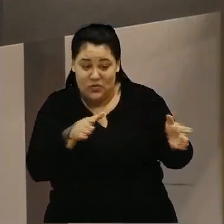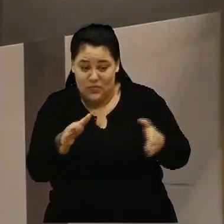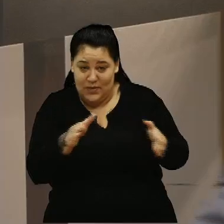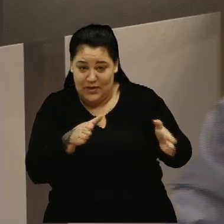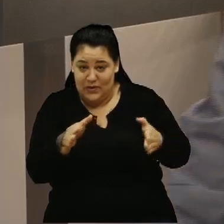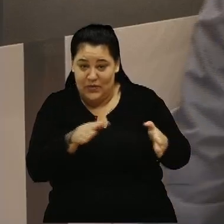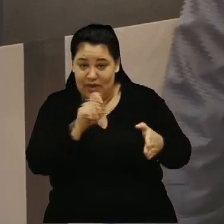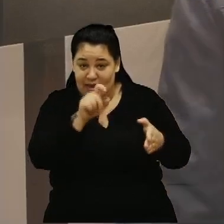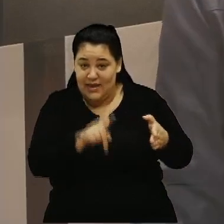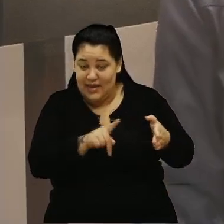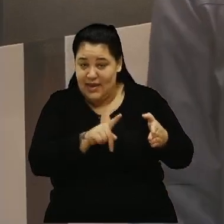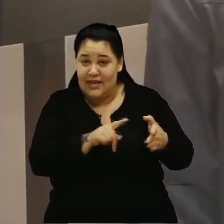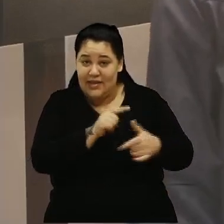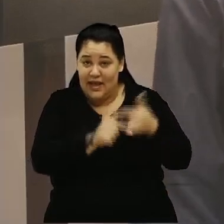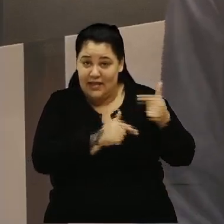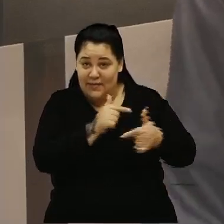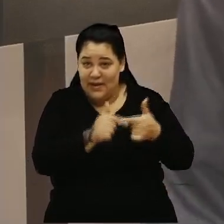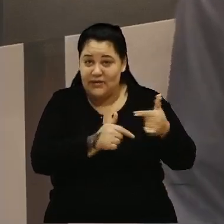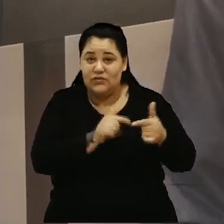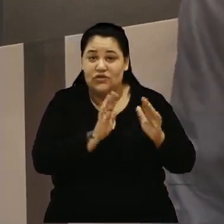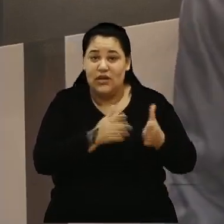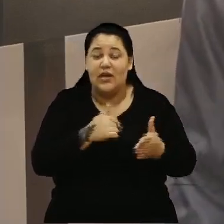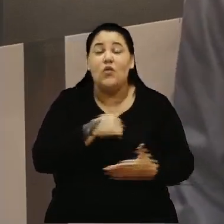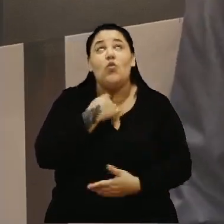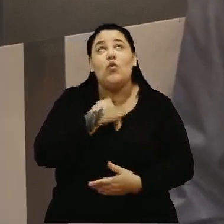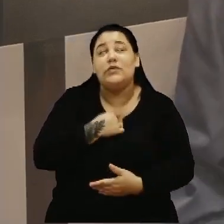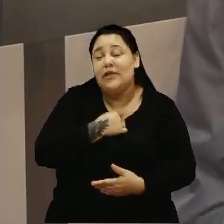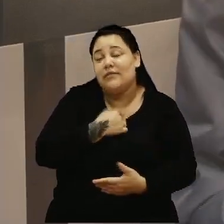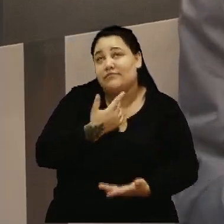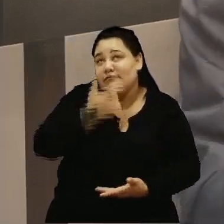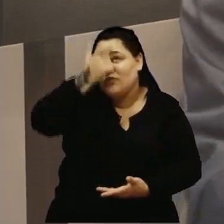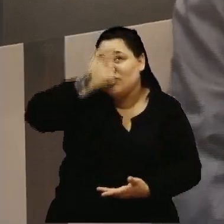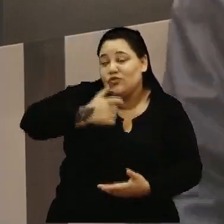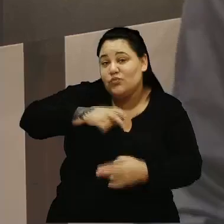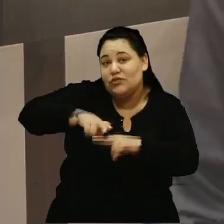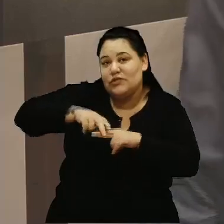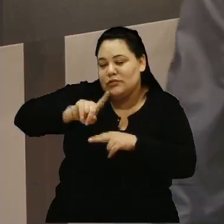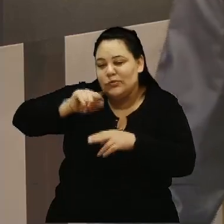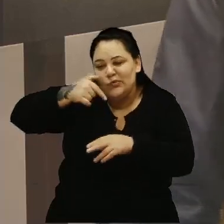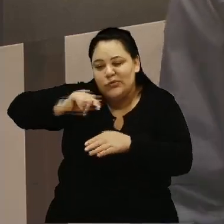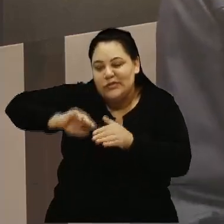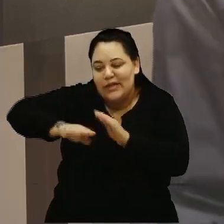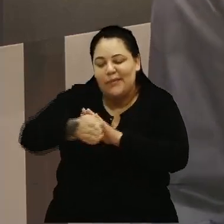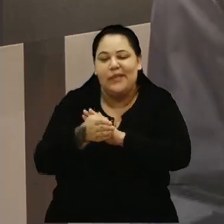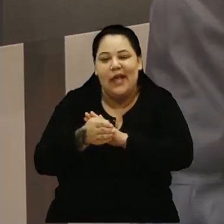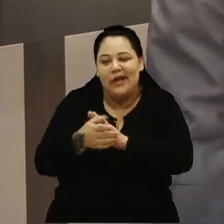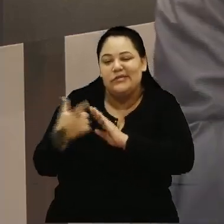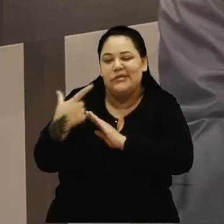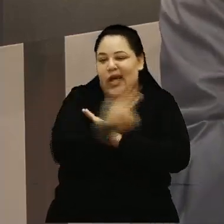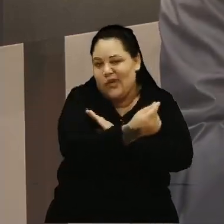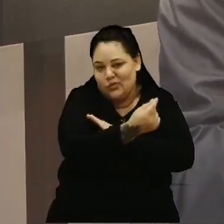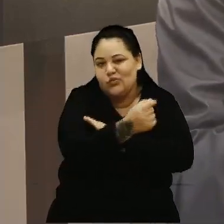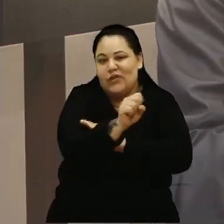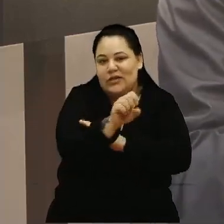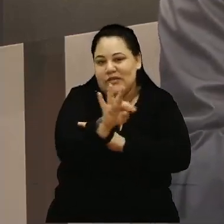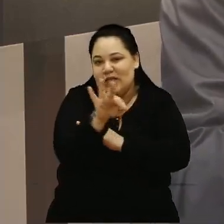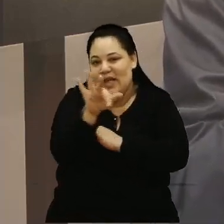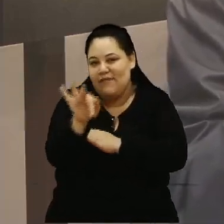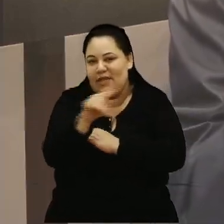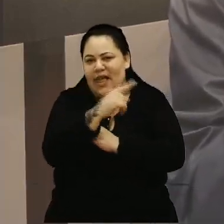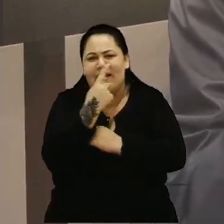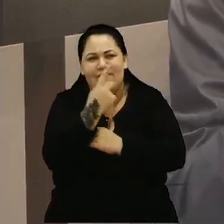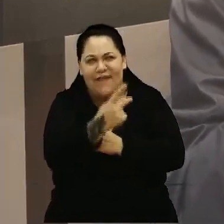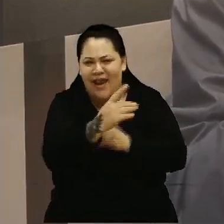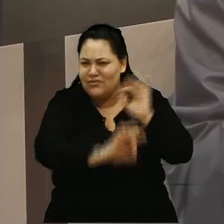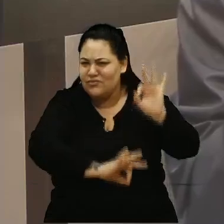lúcido, estava na ativa, até eu gostava dele, talvez por isso que acabou não se adequando e saindo do STF. Lá ele cita aqueles projetos